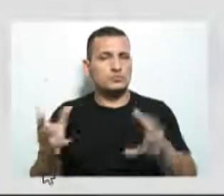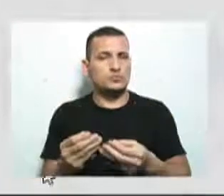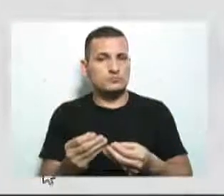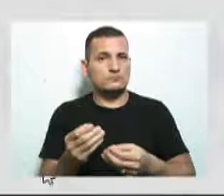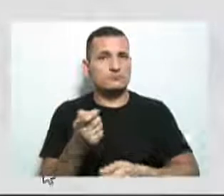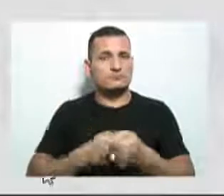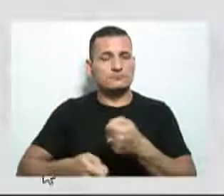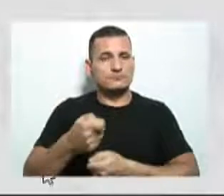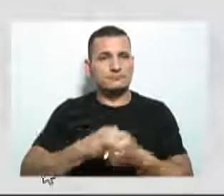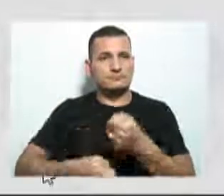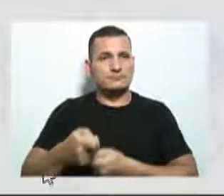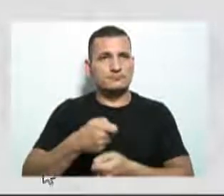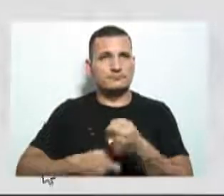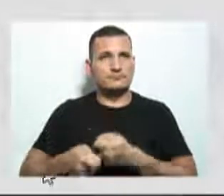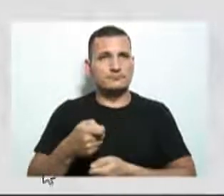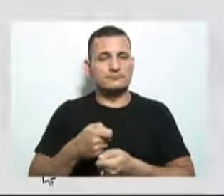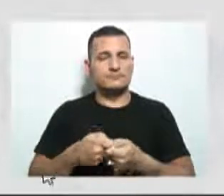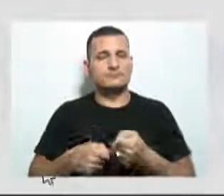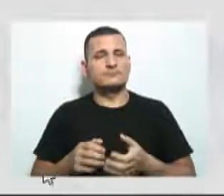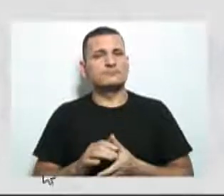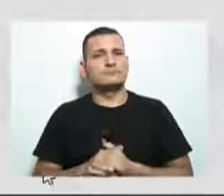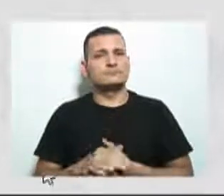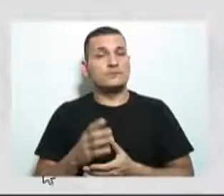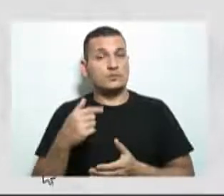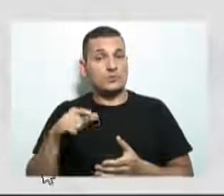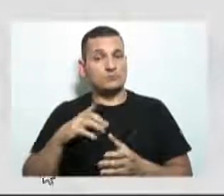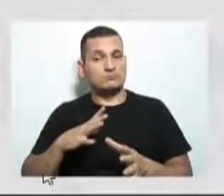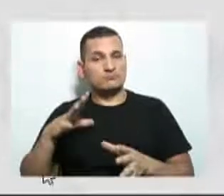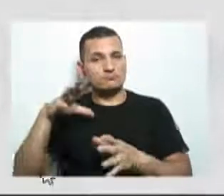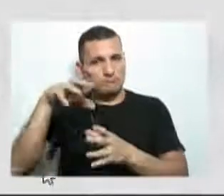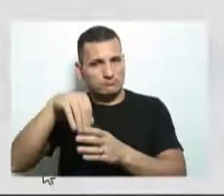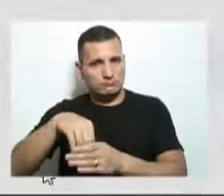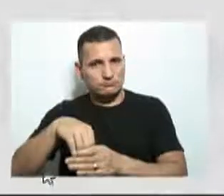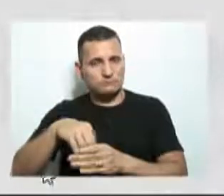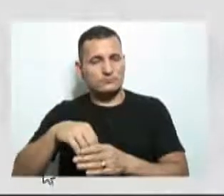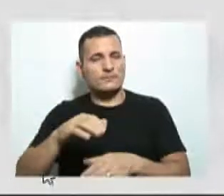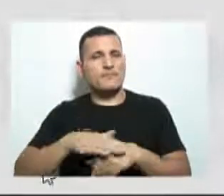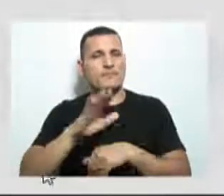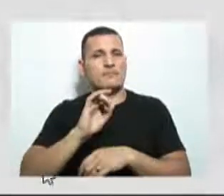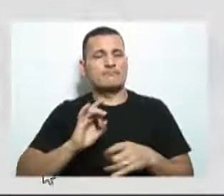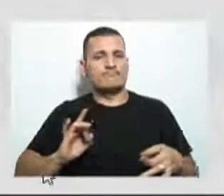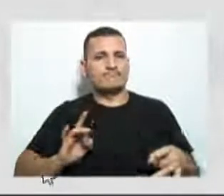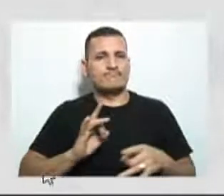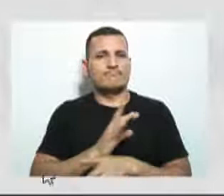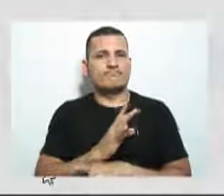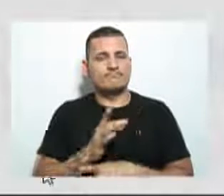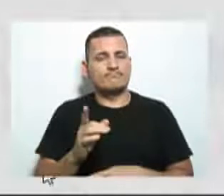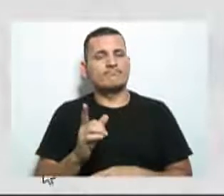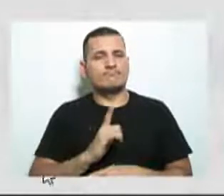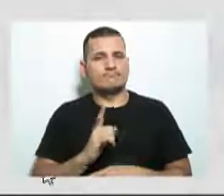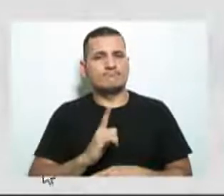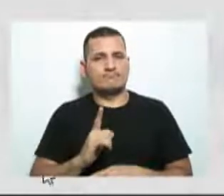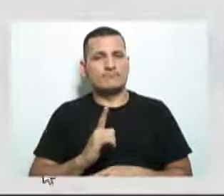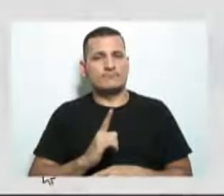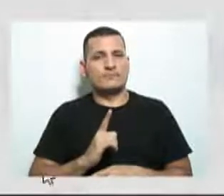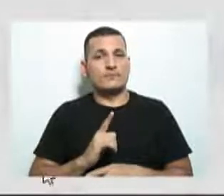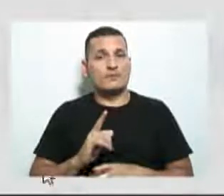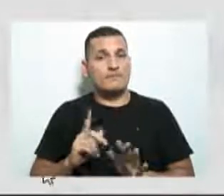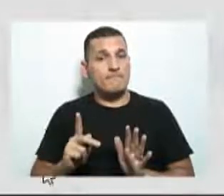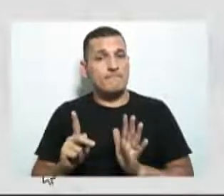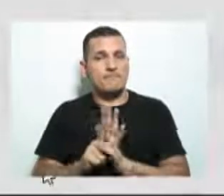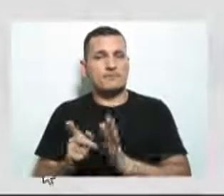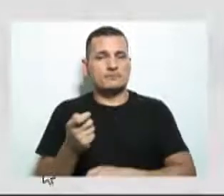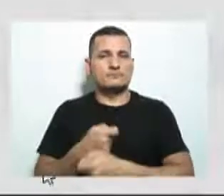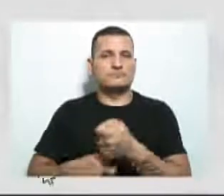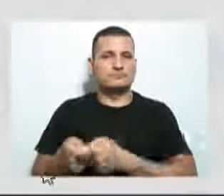envolve a negociação, né, em que estamos inseridos, mais preparados estaremos para